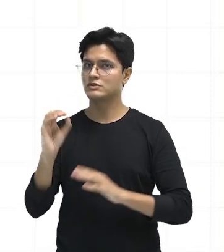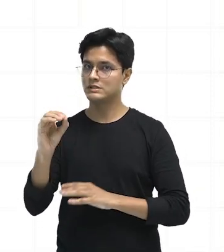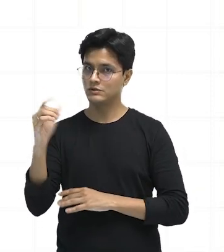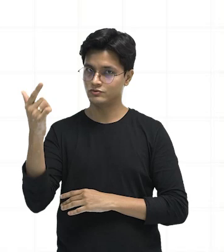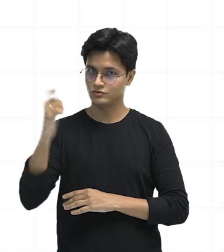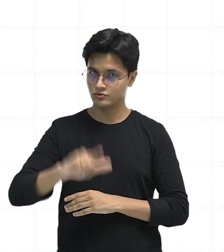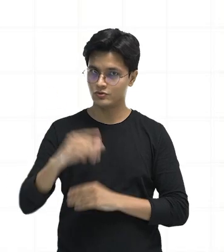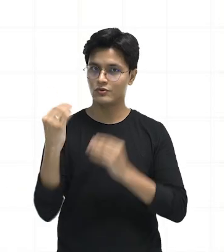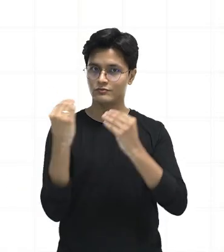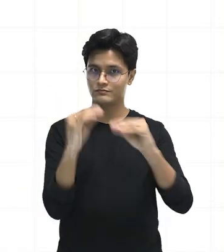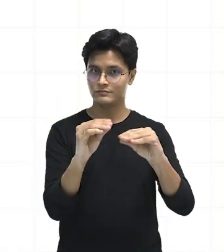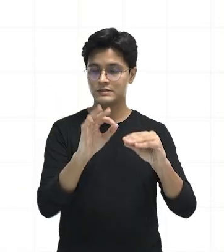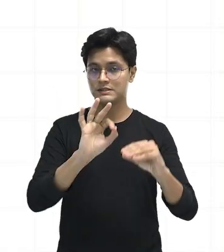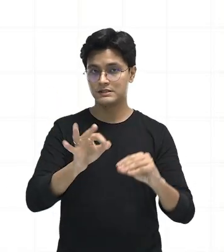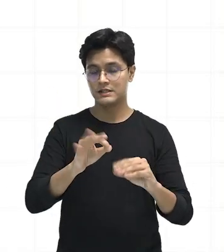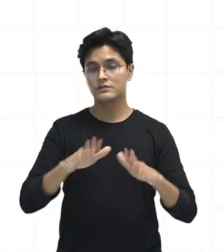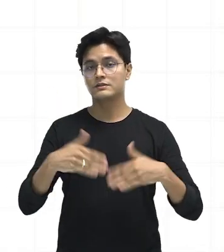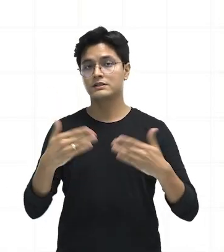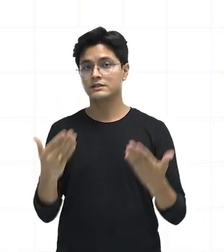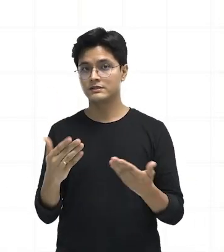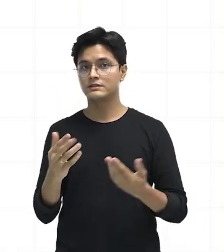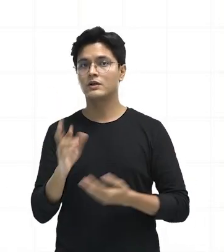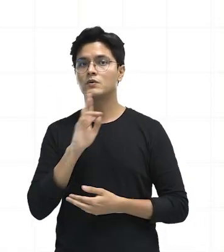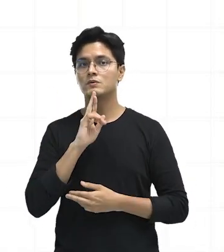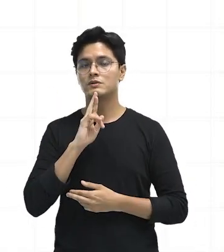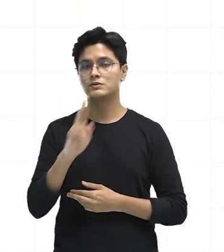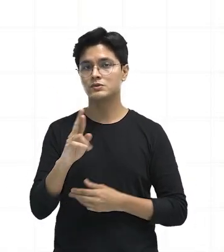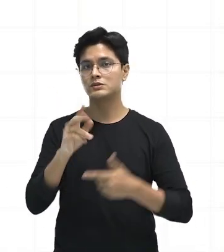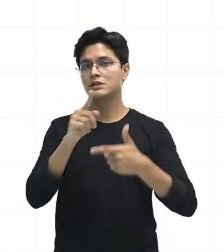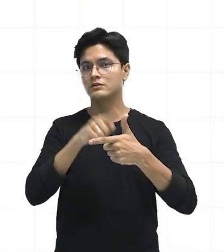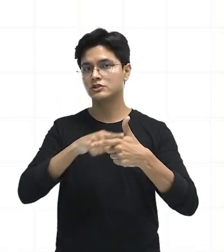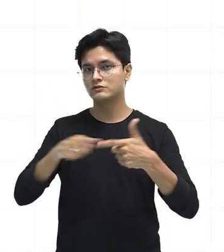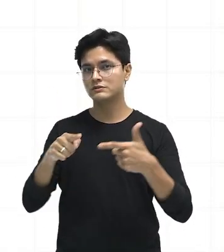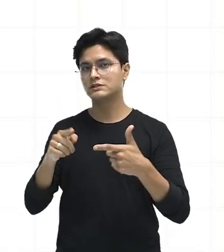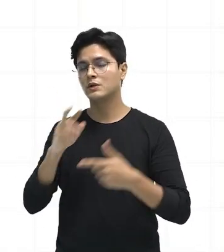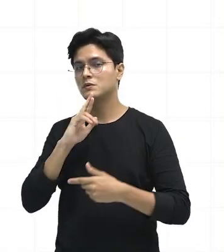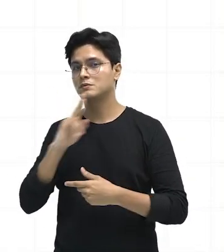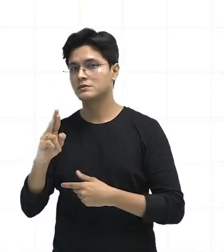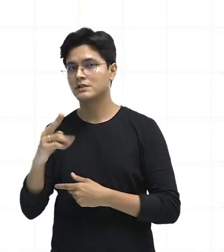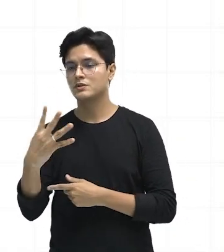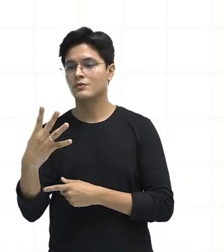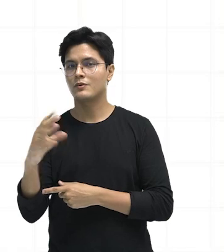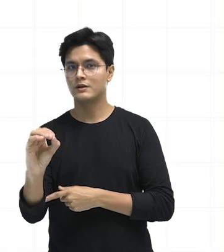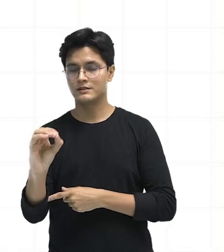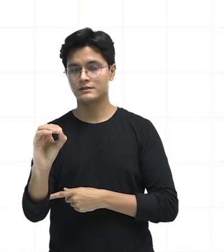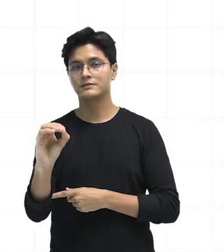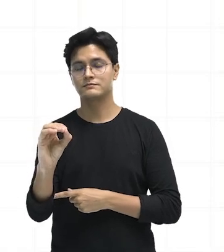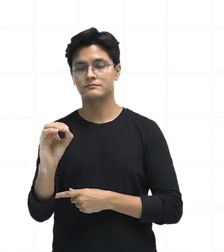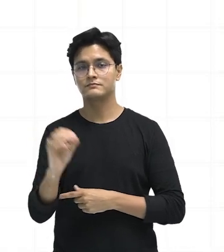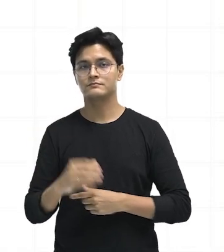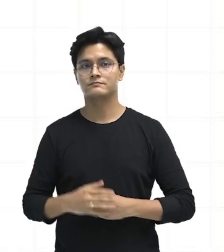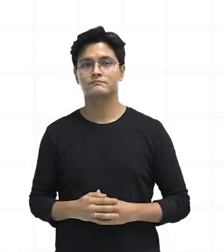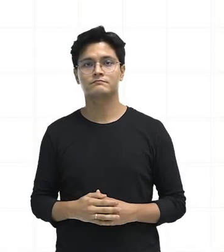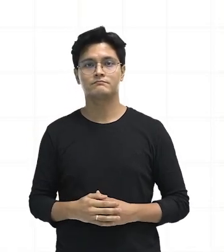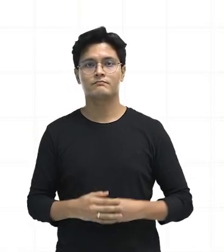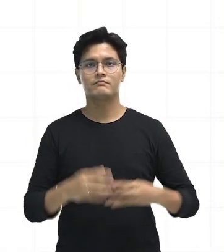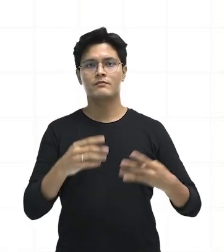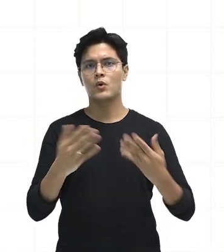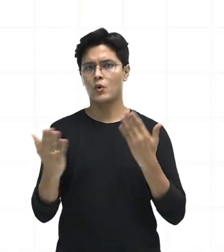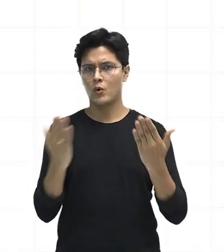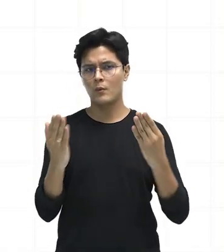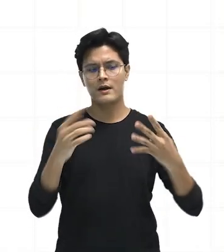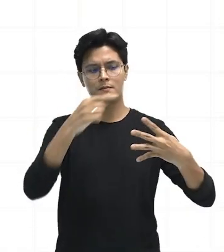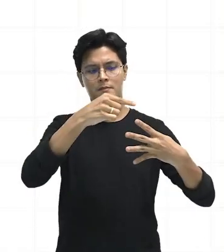cá, ó. Então, o resultado dessa divisão é igual a 40. E aí vamos olhar aqui para as